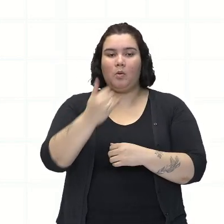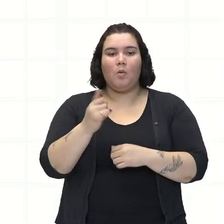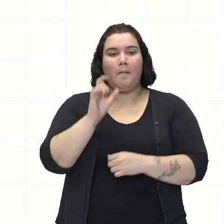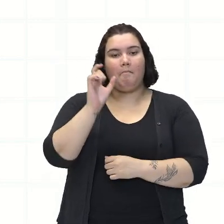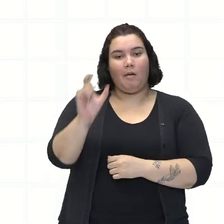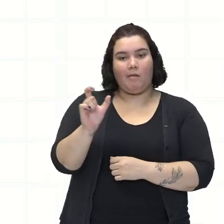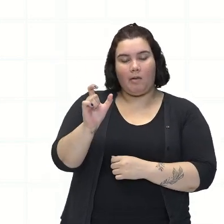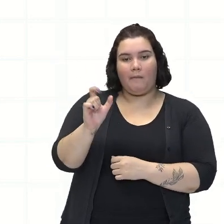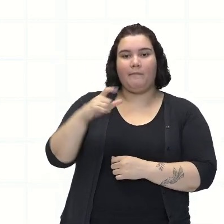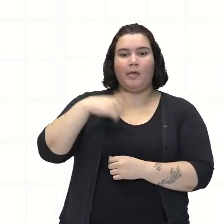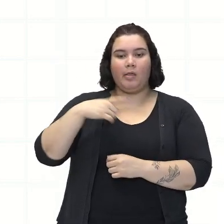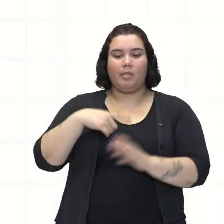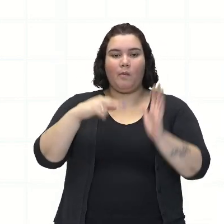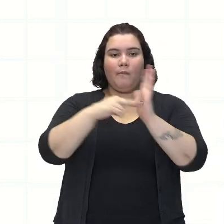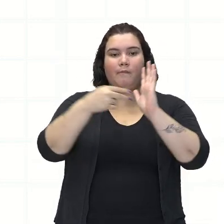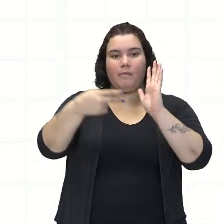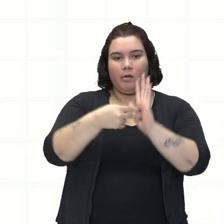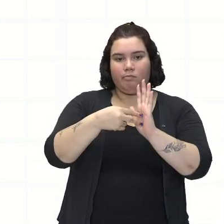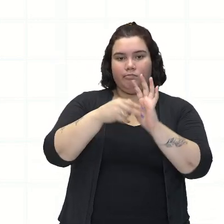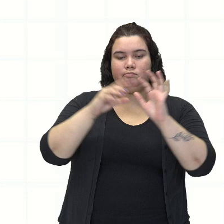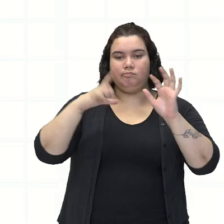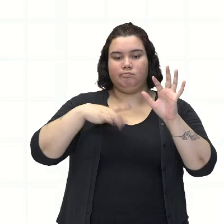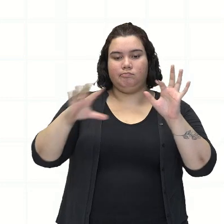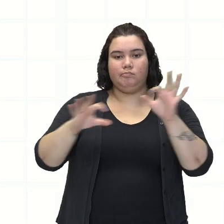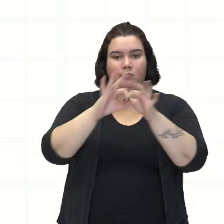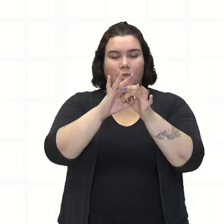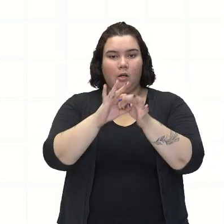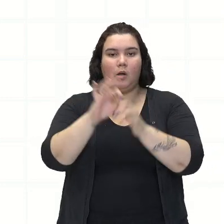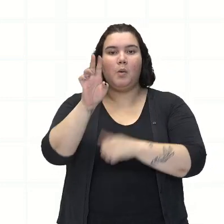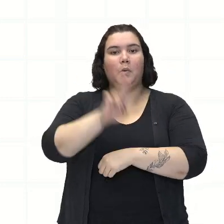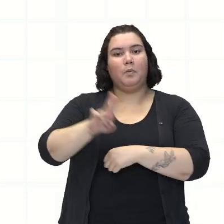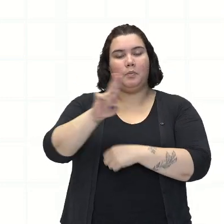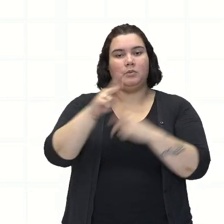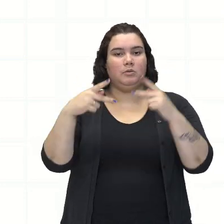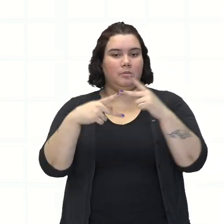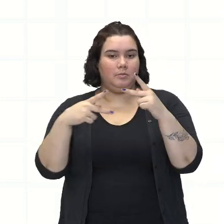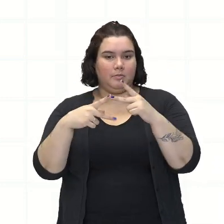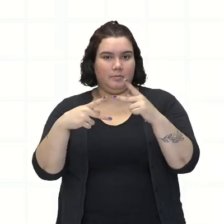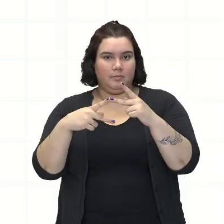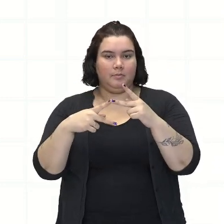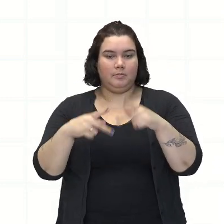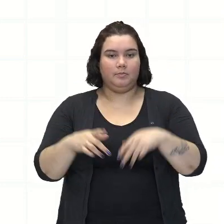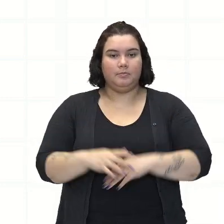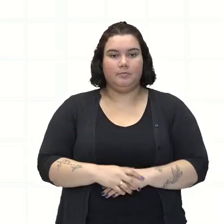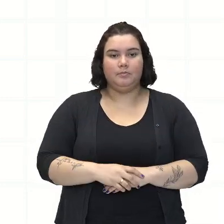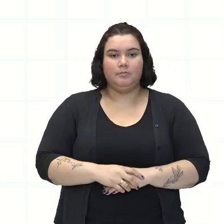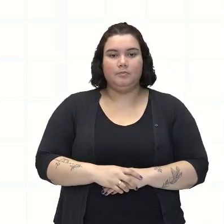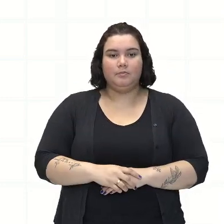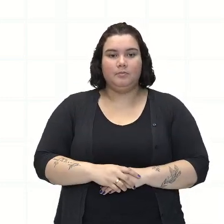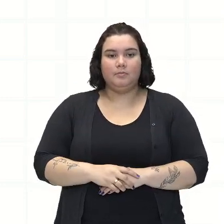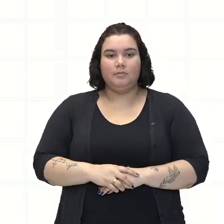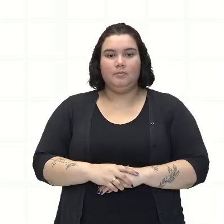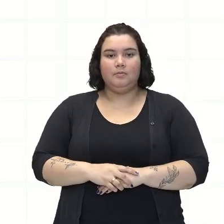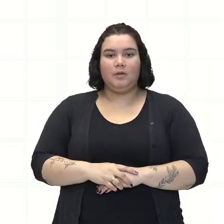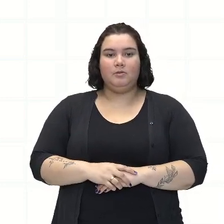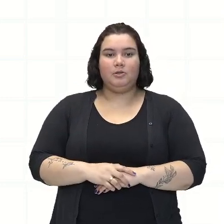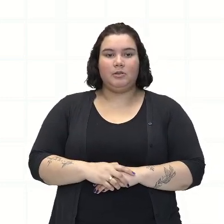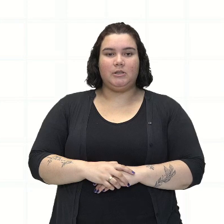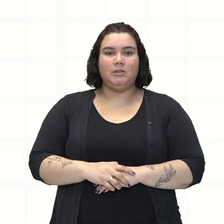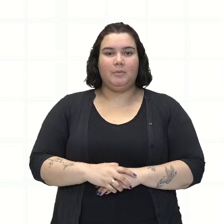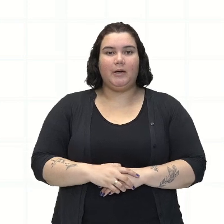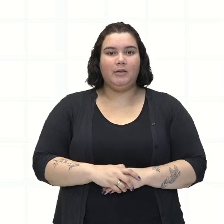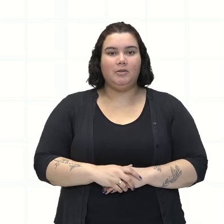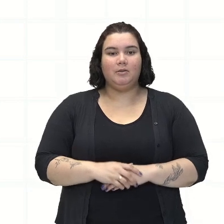verbo transitivo indireto com auxílio da preposição. Observe aí o exemplo.